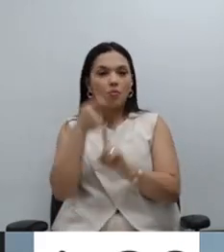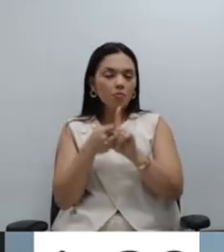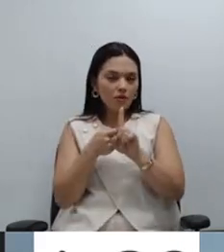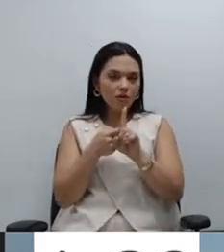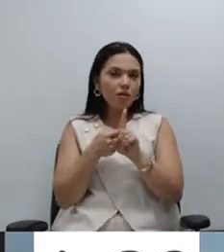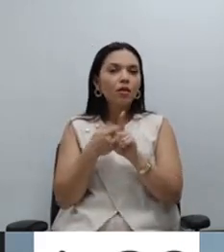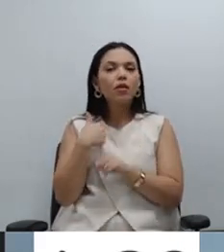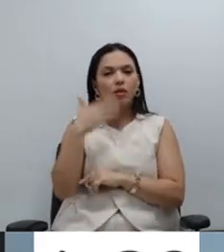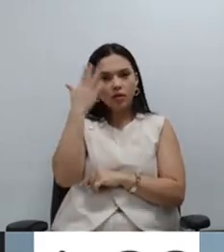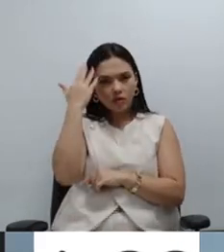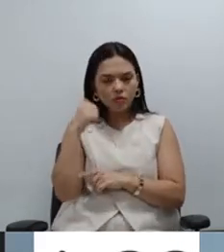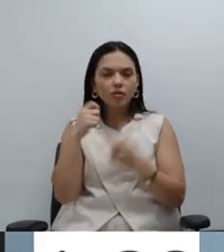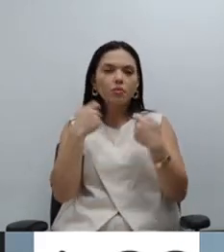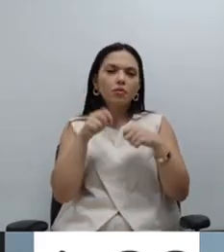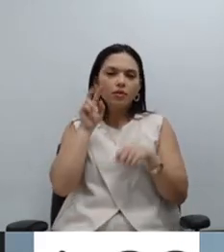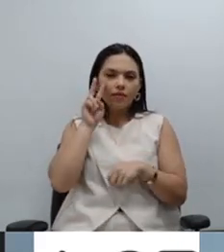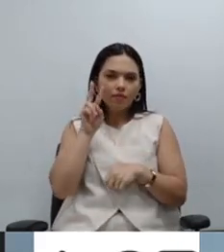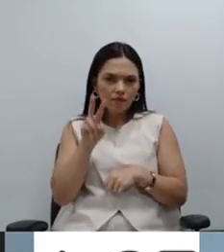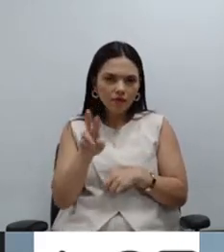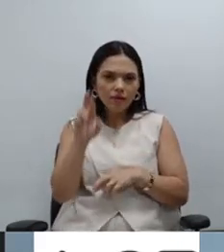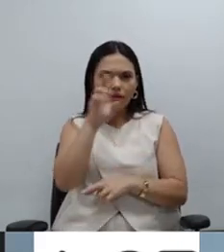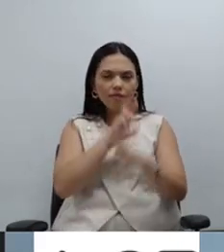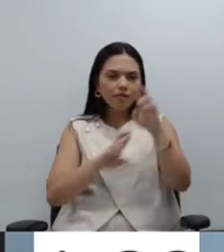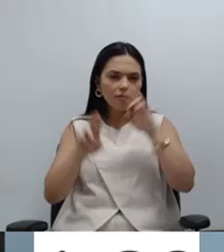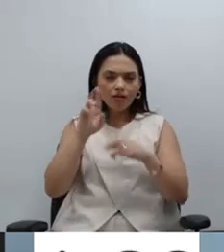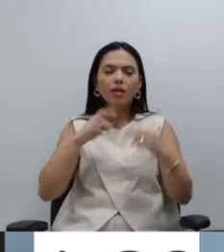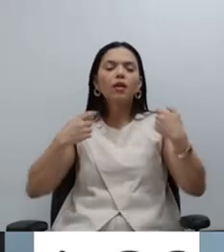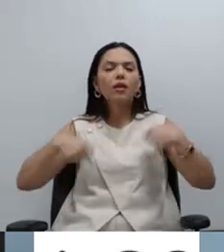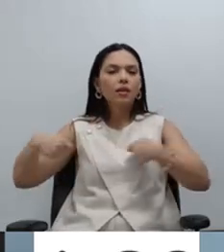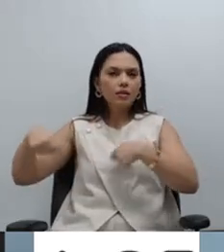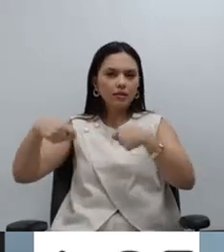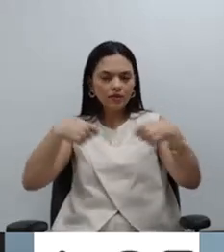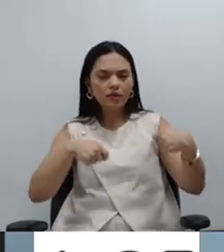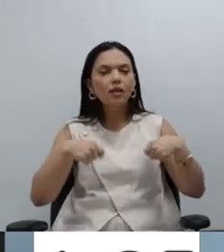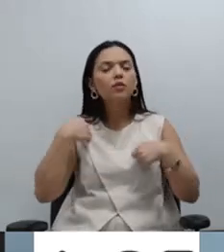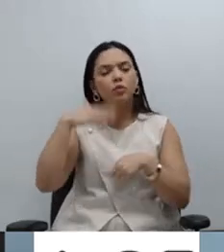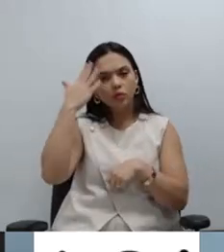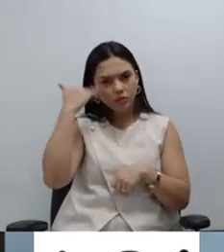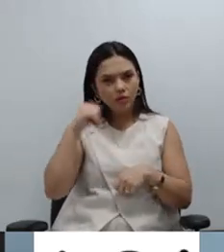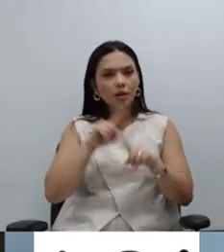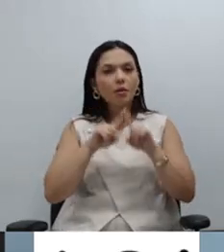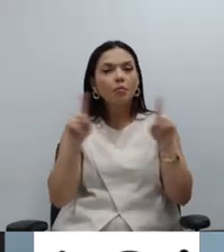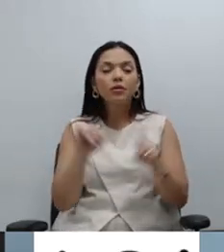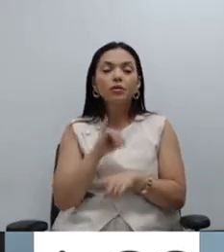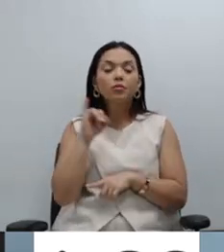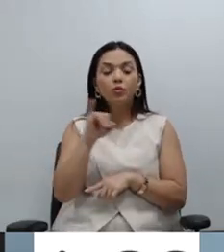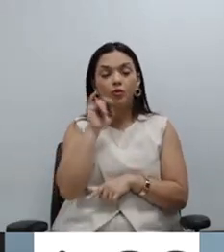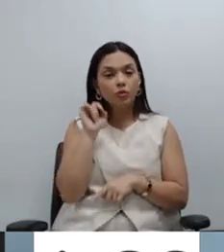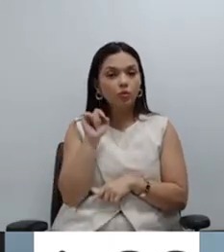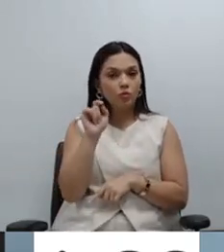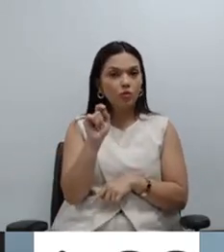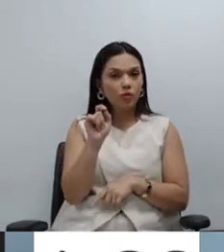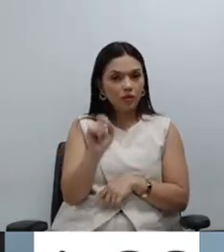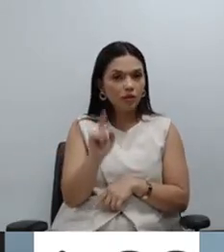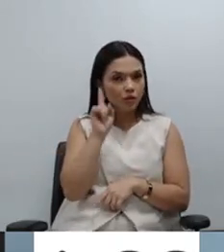que ser feitas verificações, tem que atender as demandas, mas o que eu gostaria de deixar registrado é que no